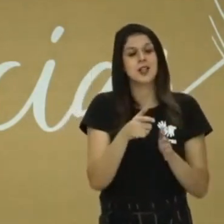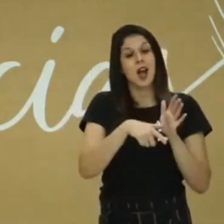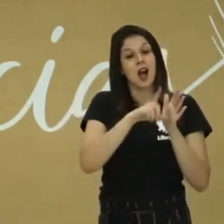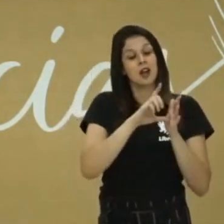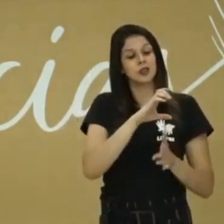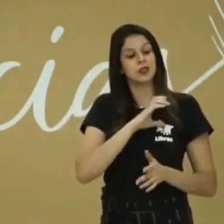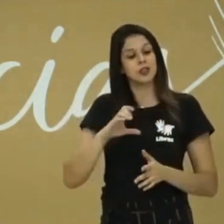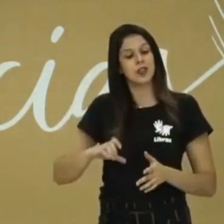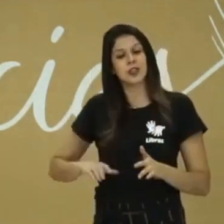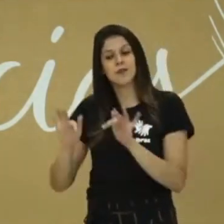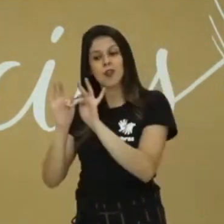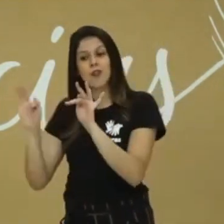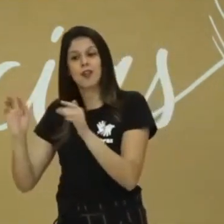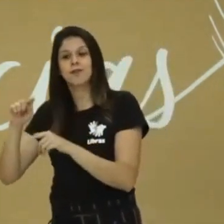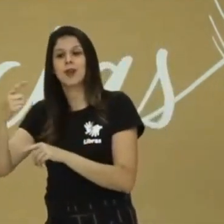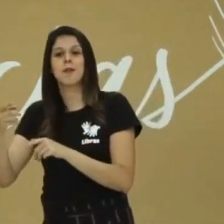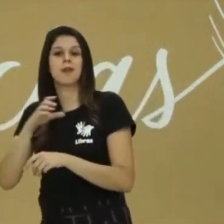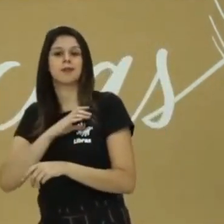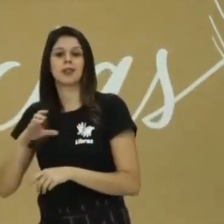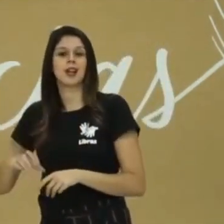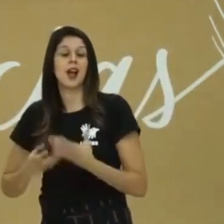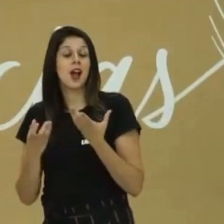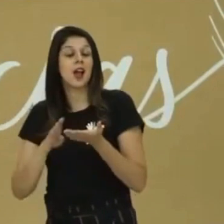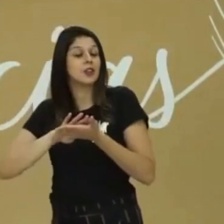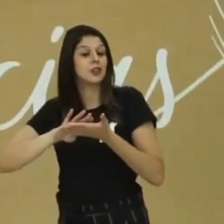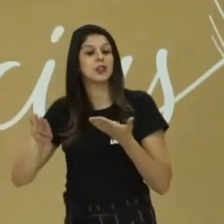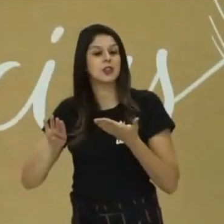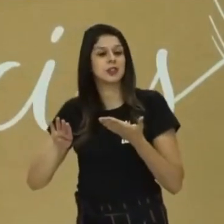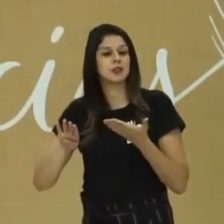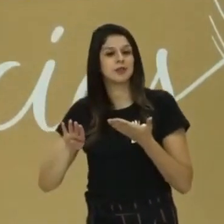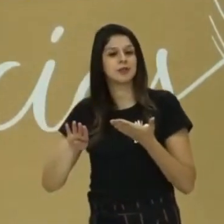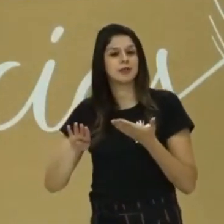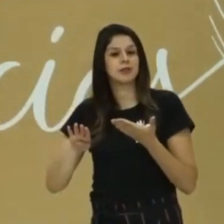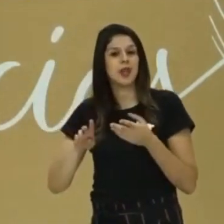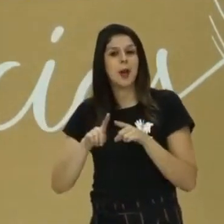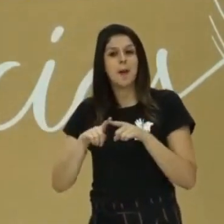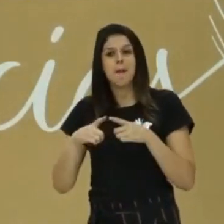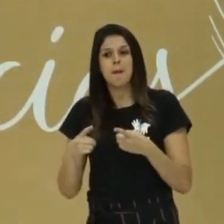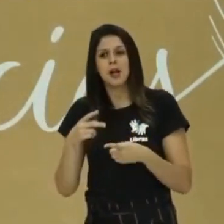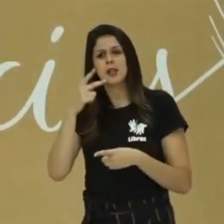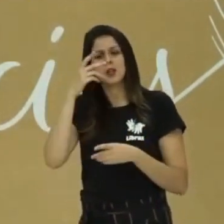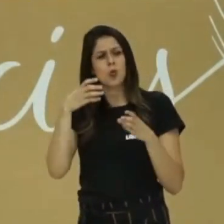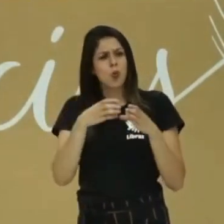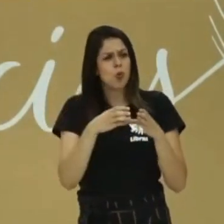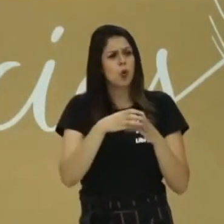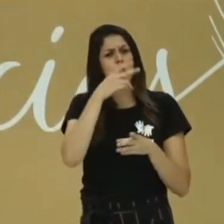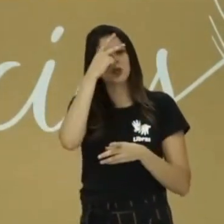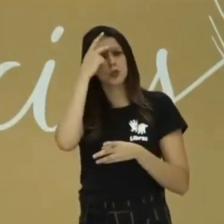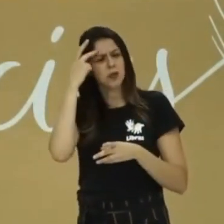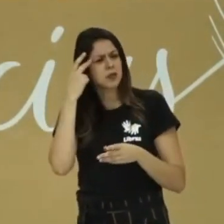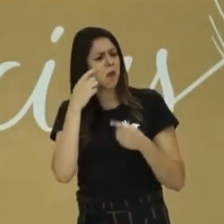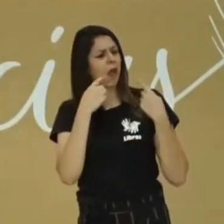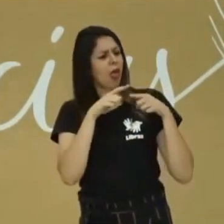de Cristo dos livros escolares e das instituições públicas é mas alguns conservadores foram lá e